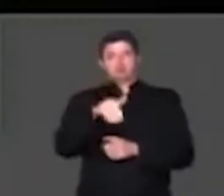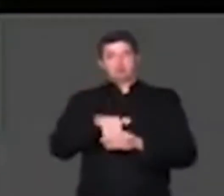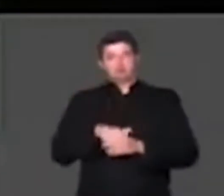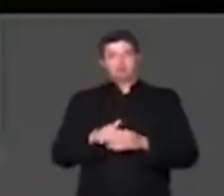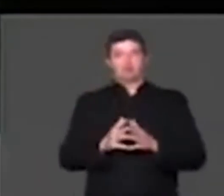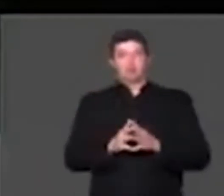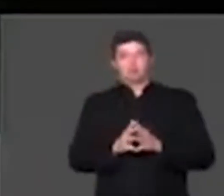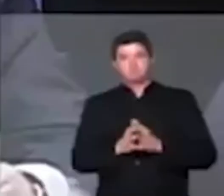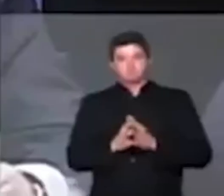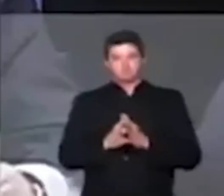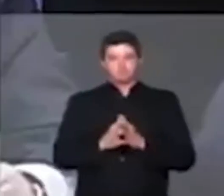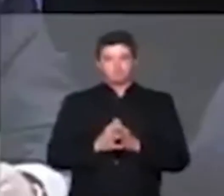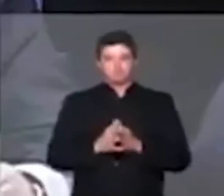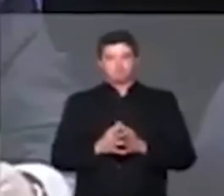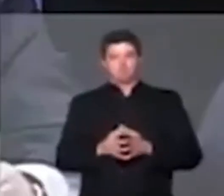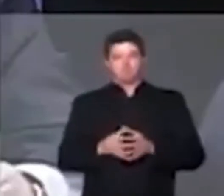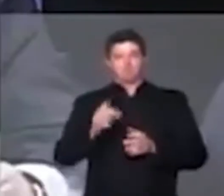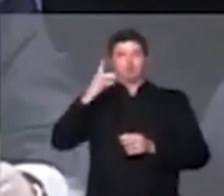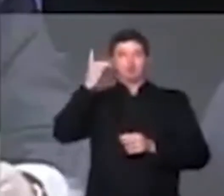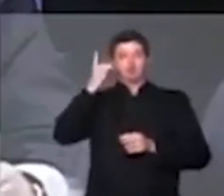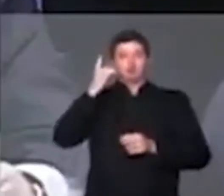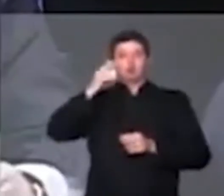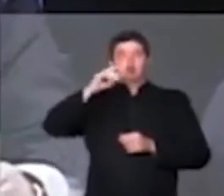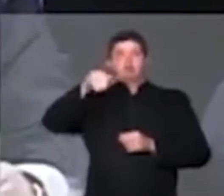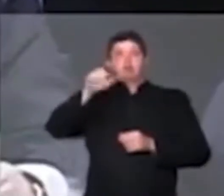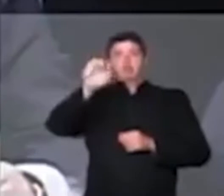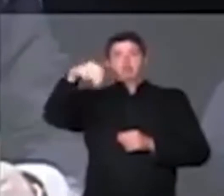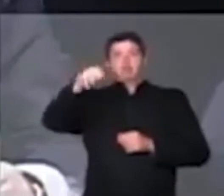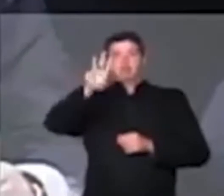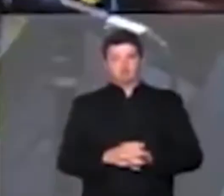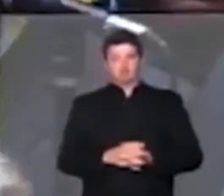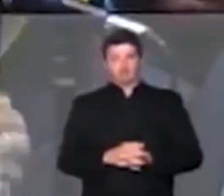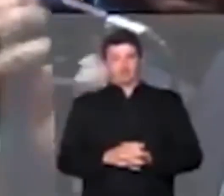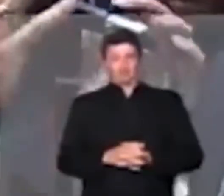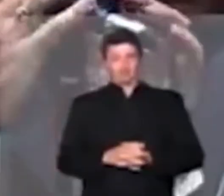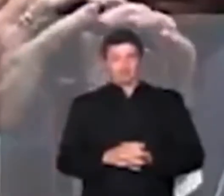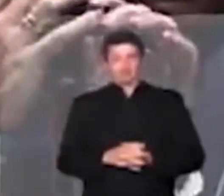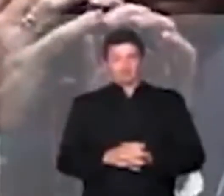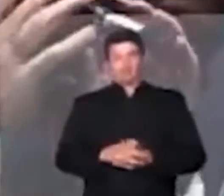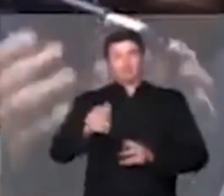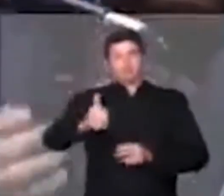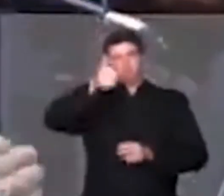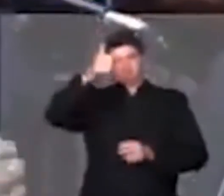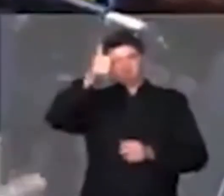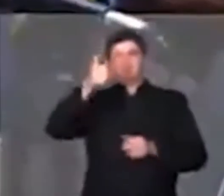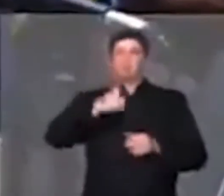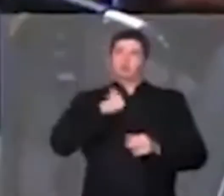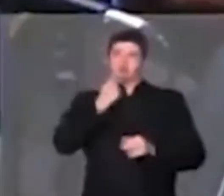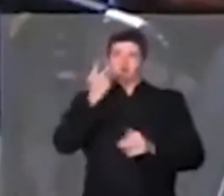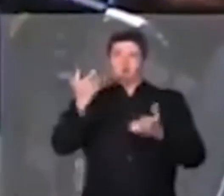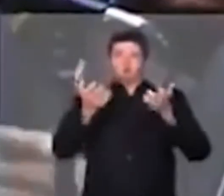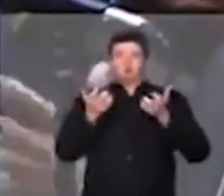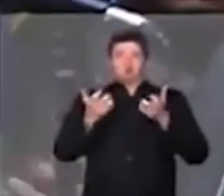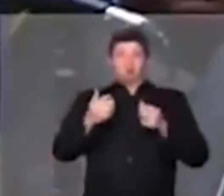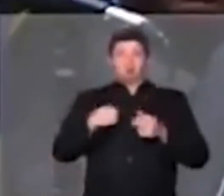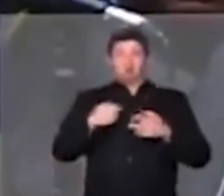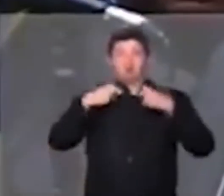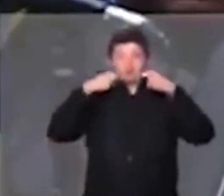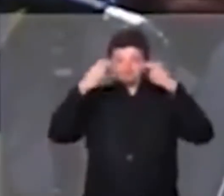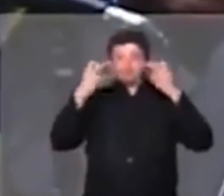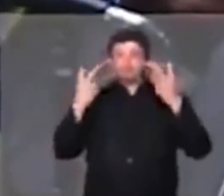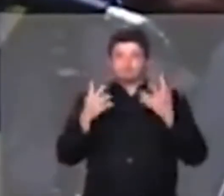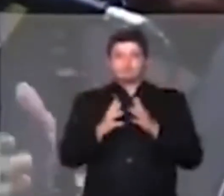77 votos. Como vota o deputado Jean Willis, do PSOL? Bom, em primeiro lugar, eu quero dizer que eu estou